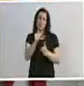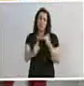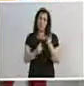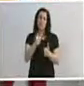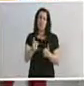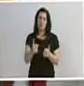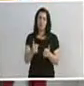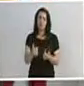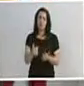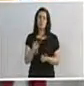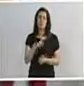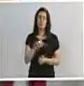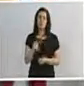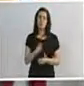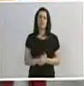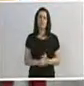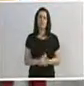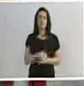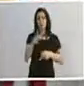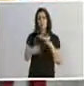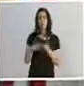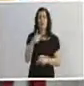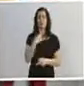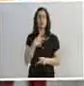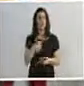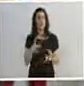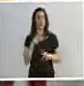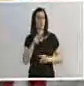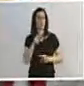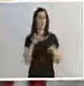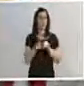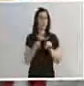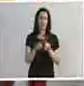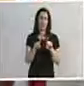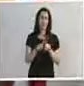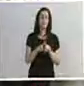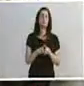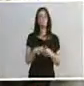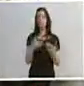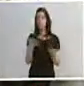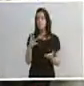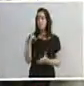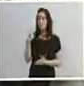nossa terra, nossa gente, nosso povo deseja e merece. Era isso, senhor presidente, senhores vereadores.